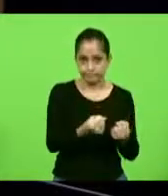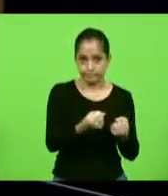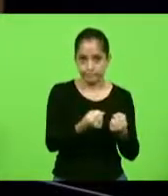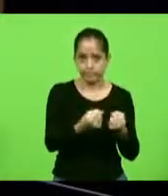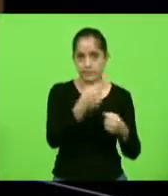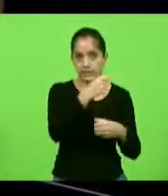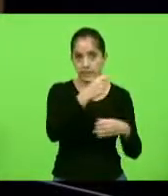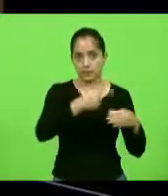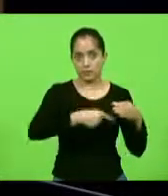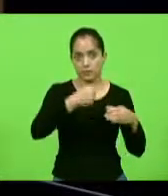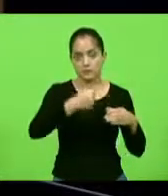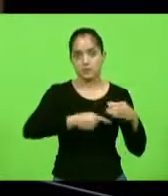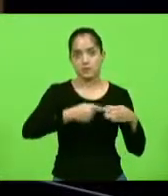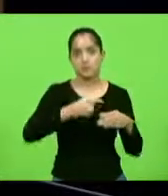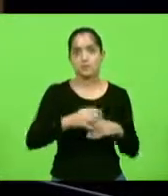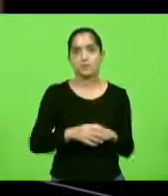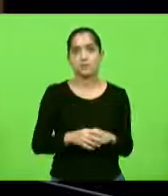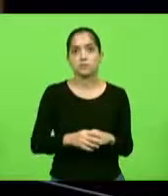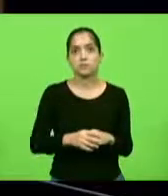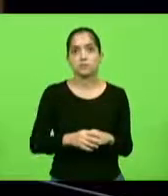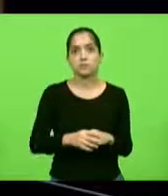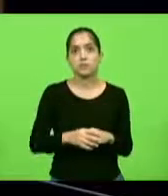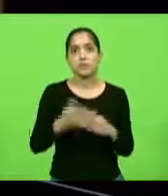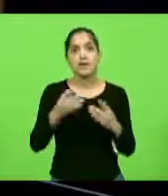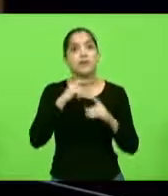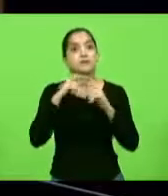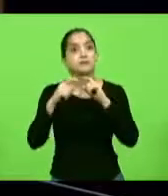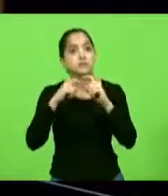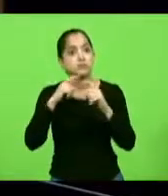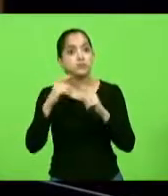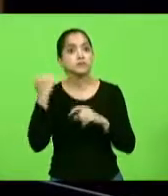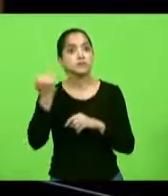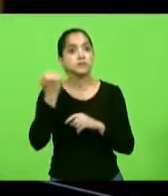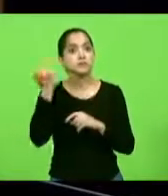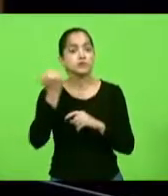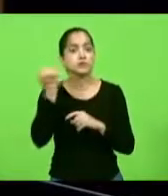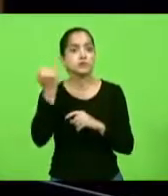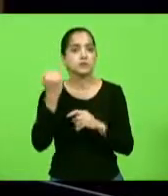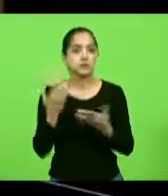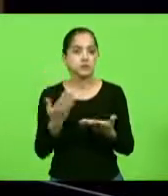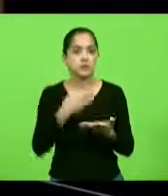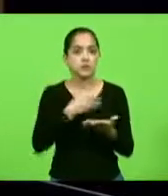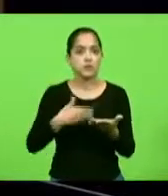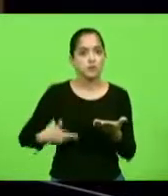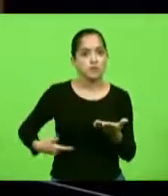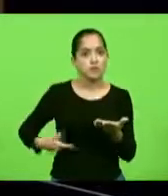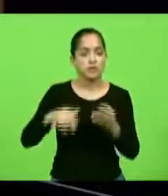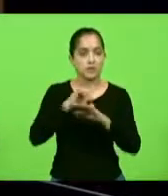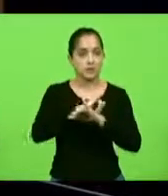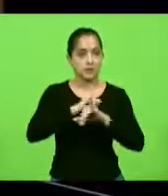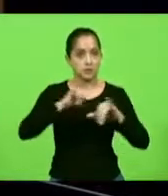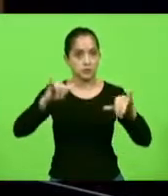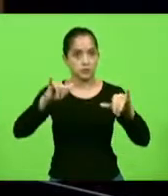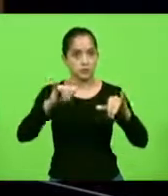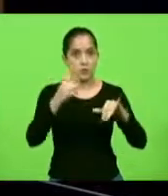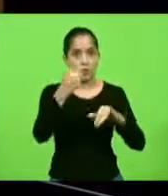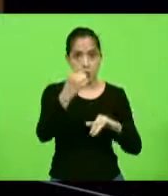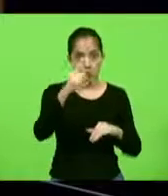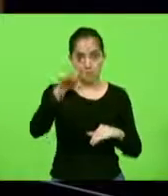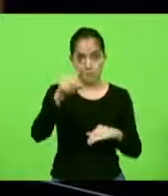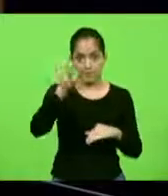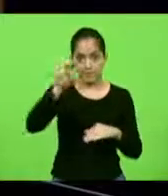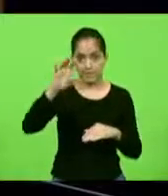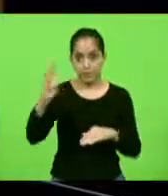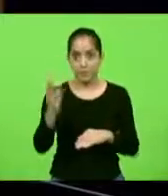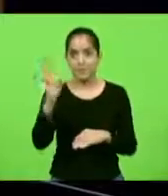Justiça, elas são dúvidas muito pertinentes, porque o governo anuncia 1,5 bilhão